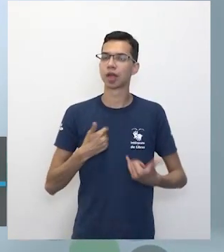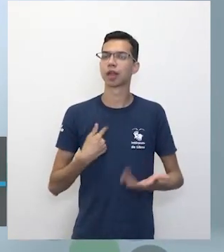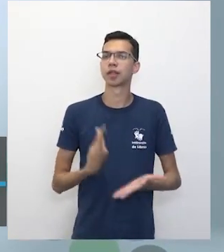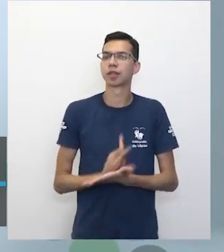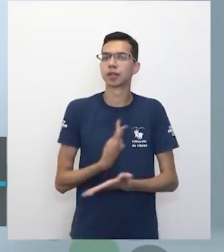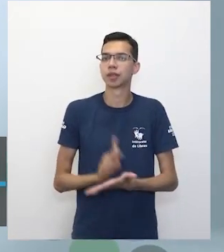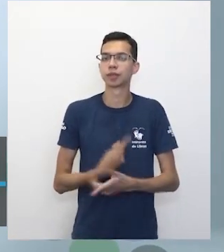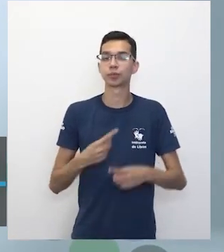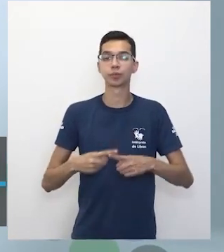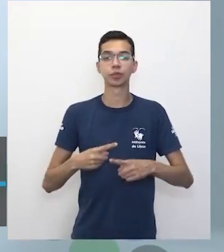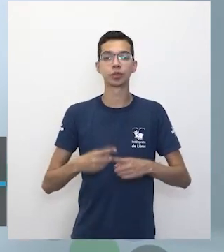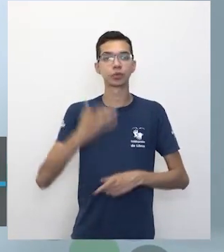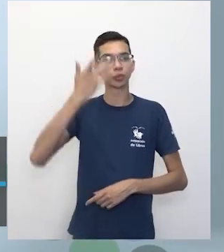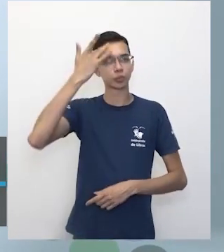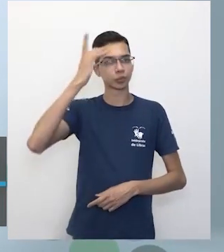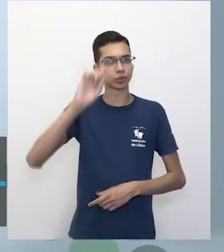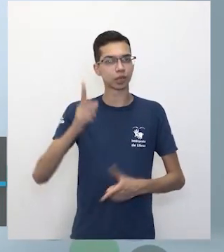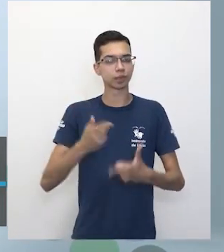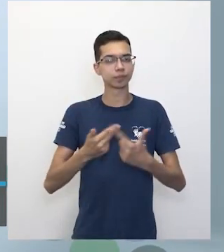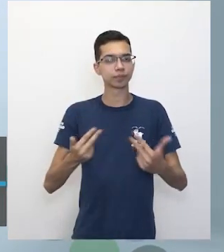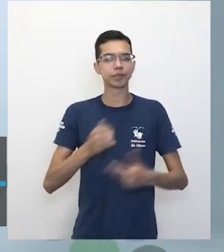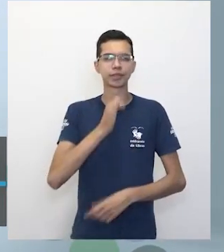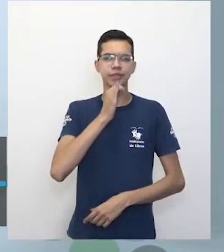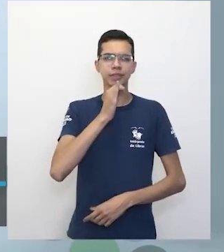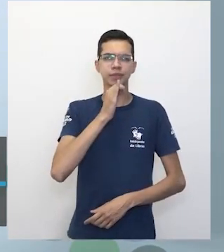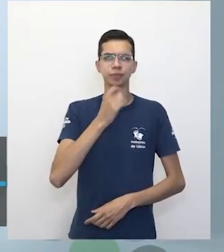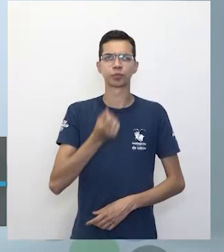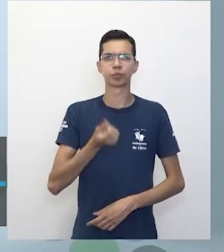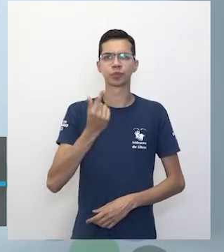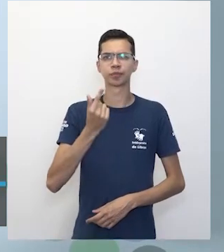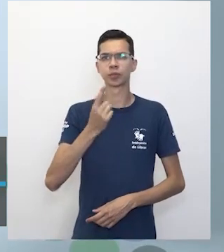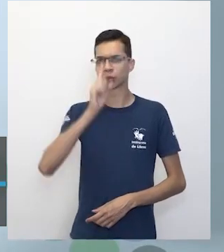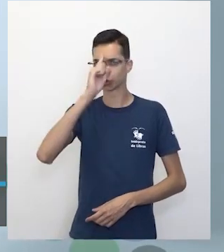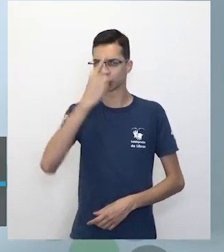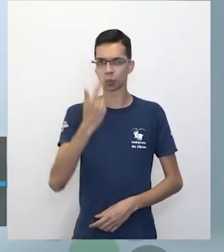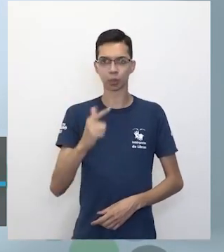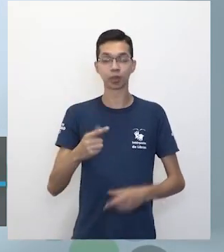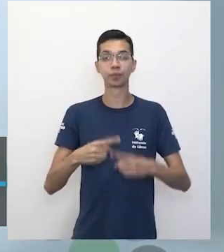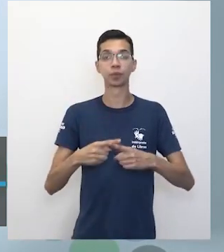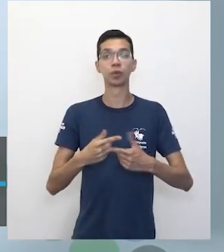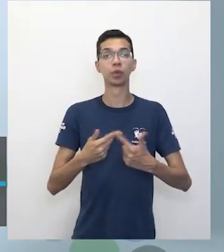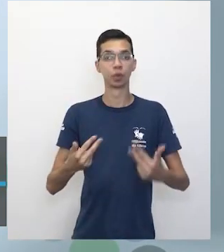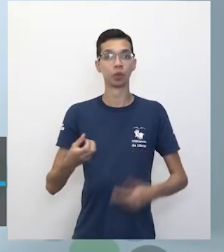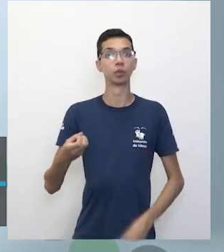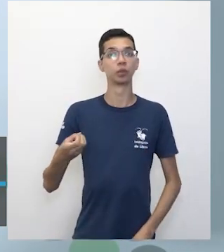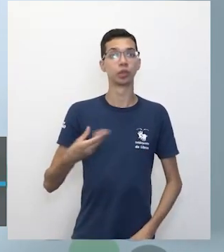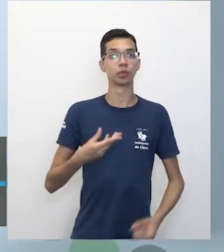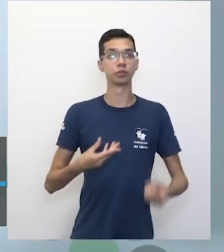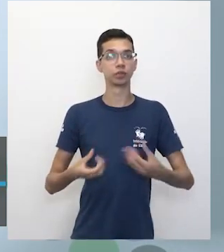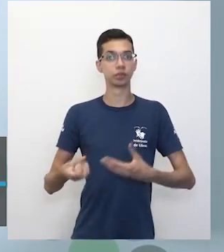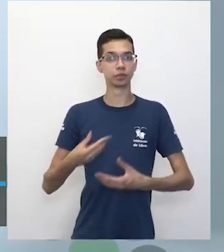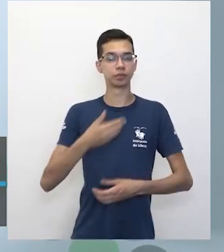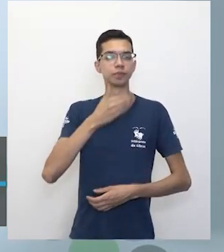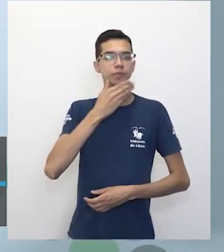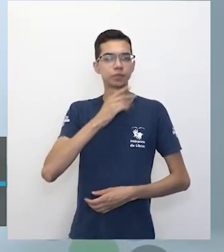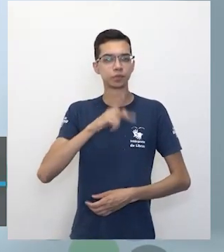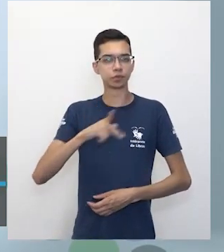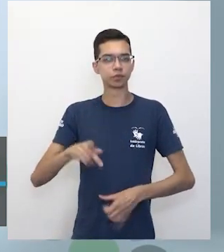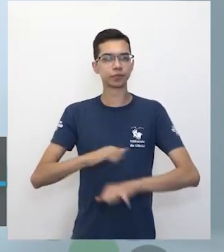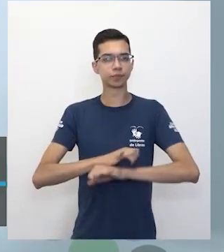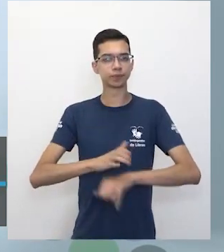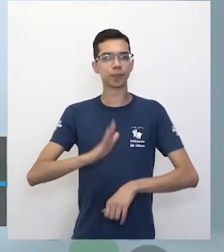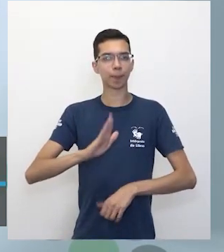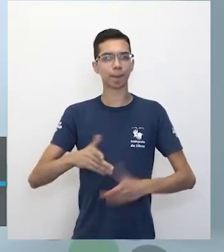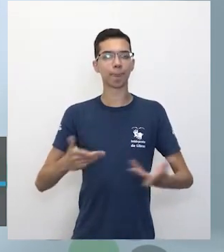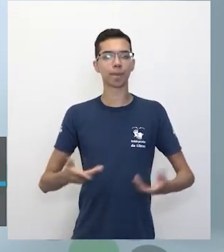não trabalha com dogmas na ciência, né? Então, à medida que coisas novas vão surgindo, e foi isso que o professor Anderson disse, a gente